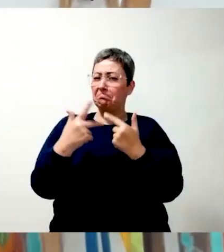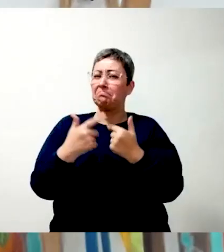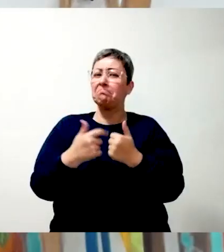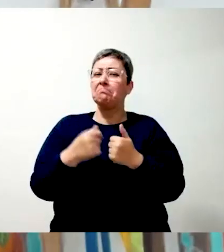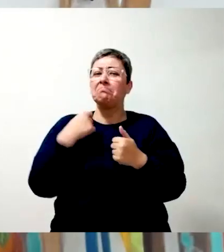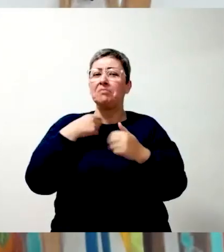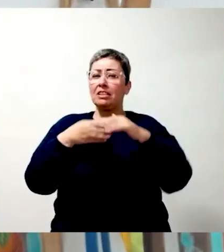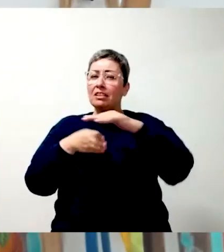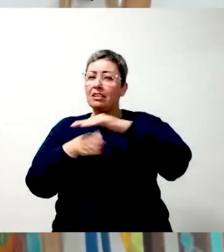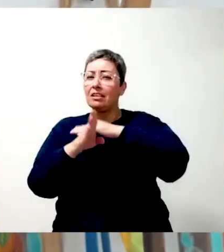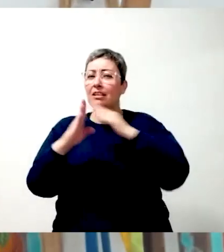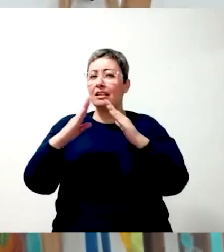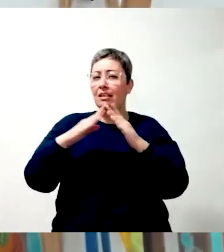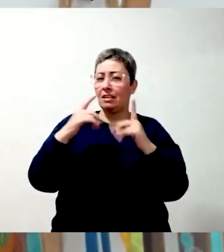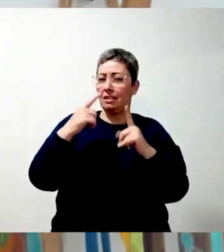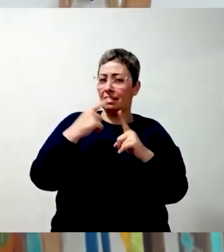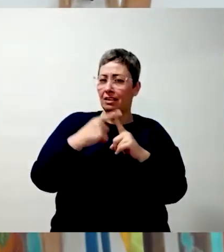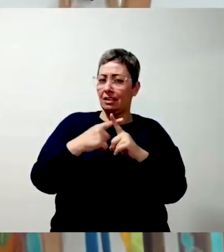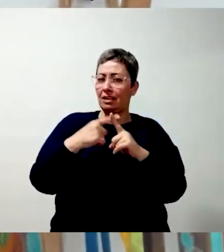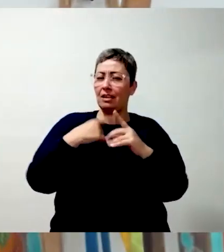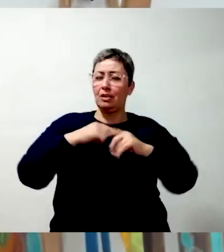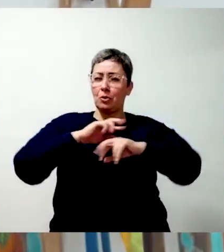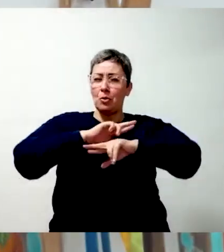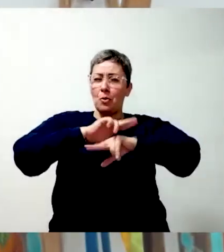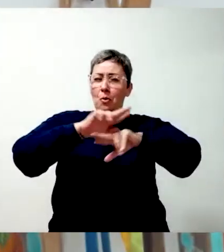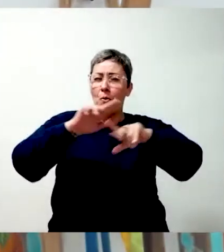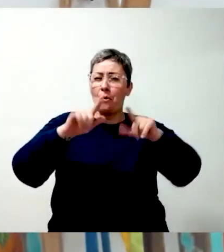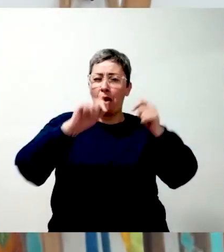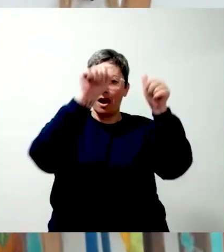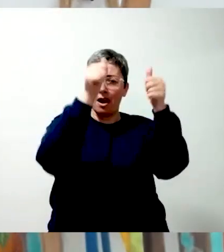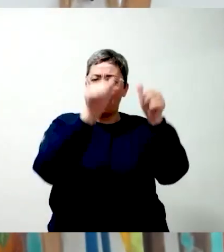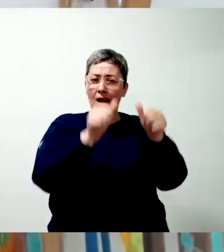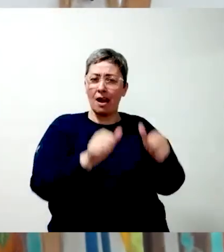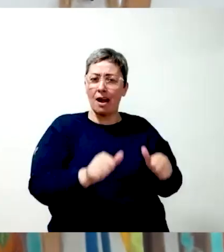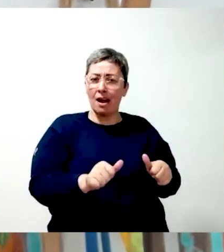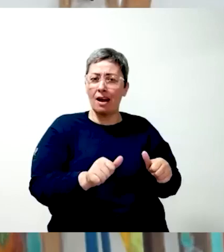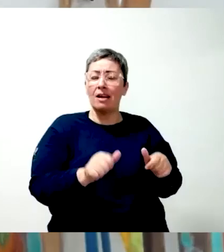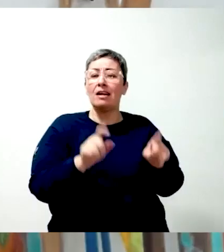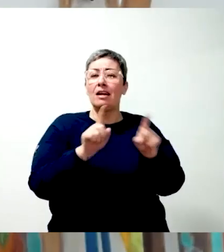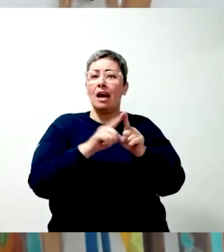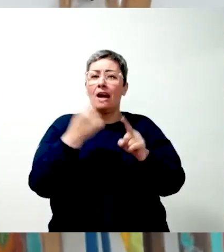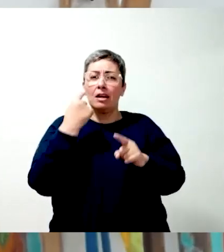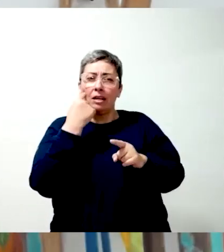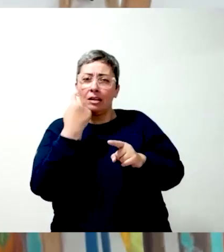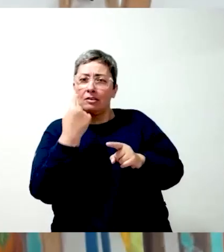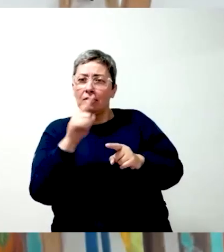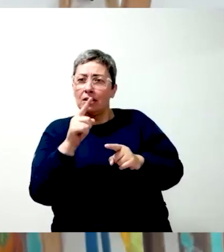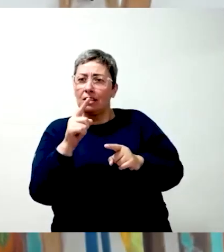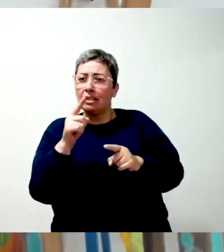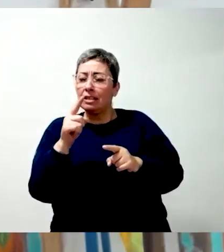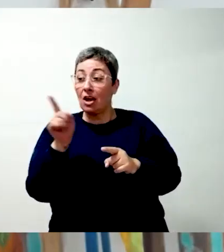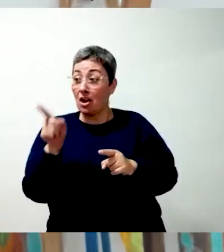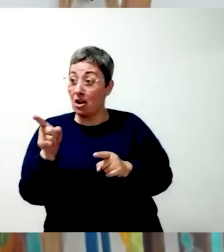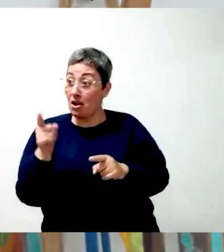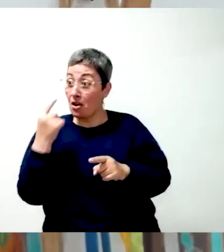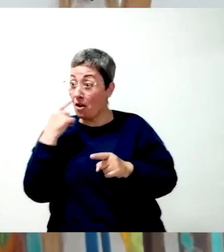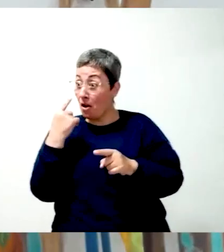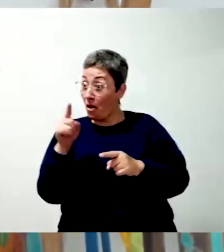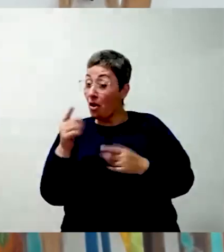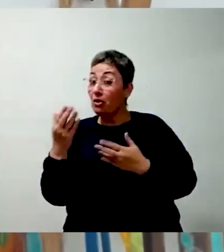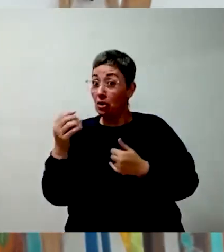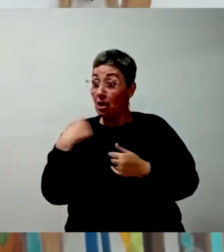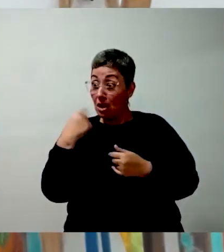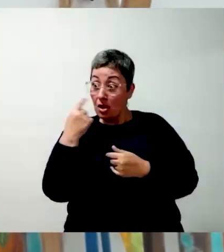magnífica. Adentrei essa igreja, estava repleta de imagens. E olhando para o primeiro jovem